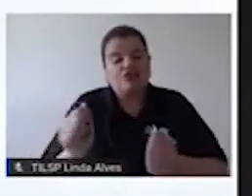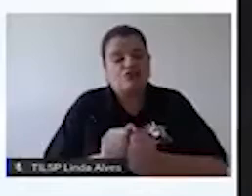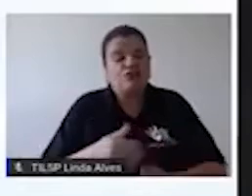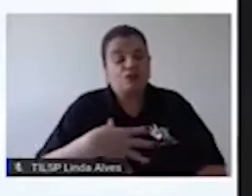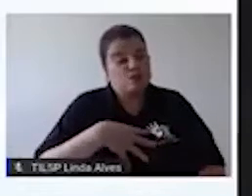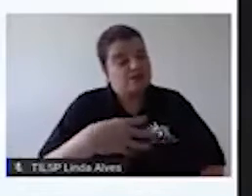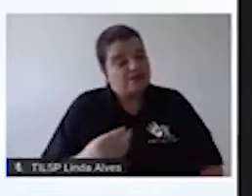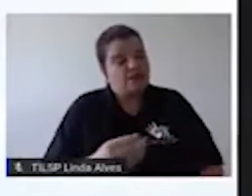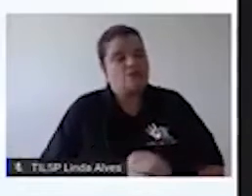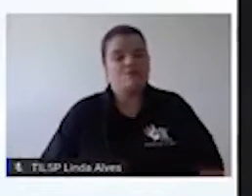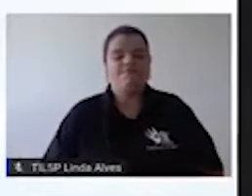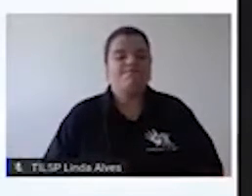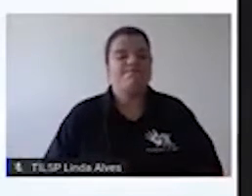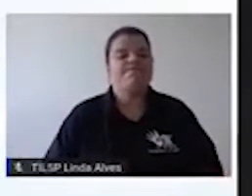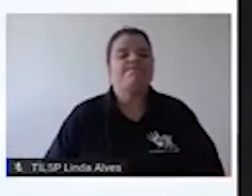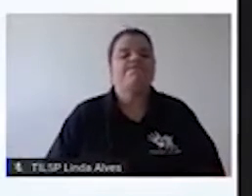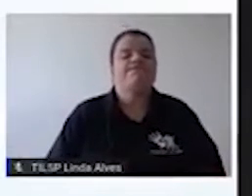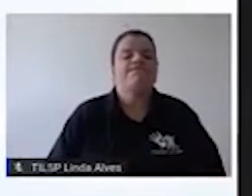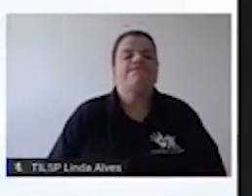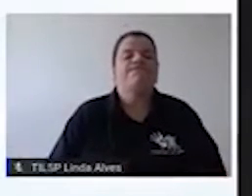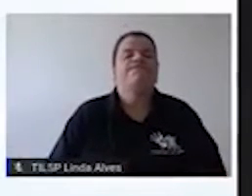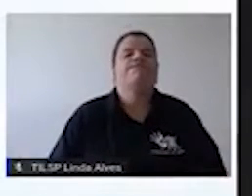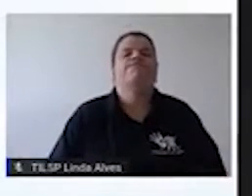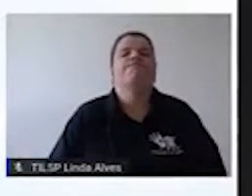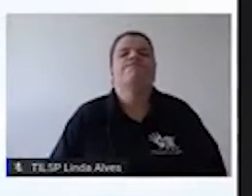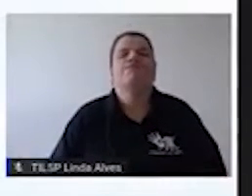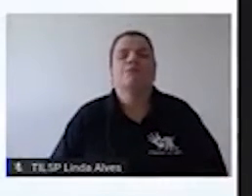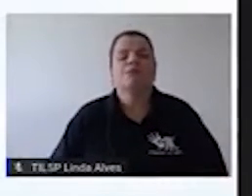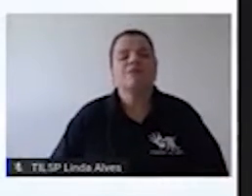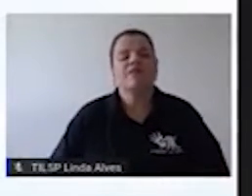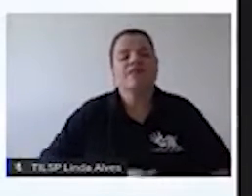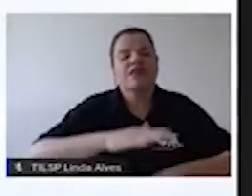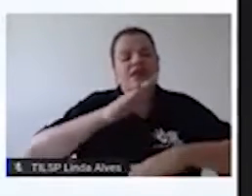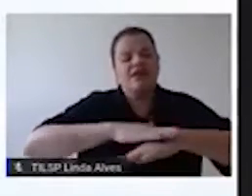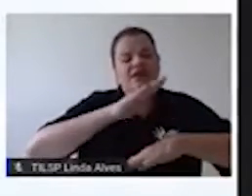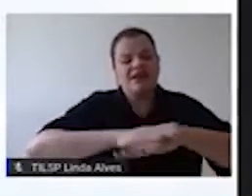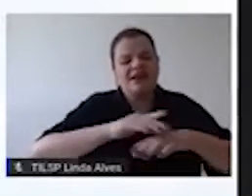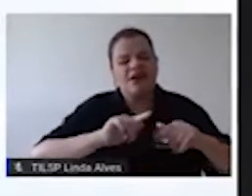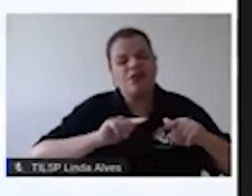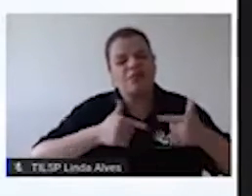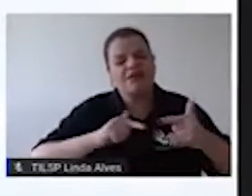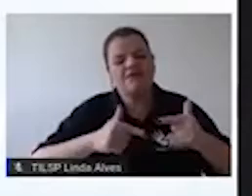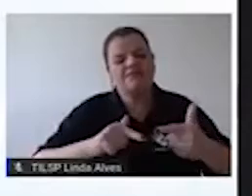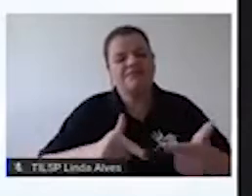Então, é uma ação que precisa ser